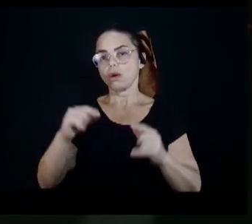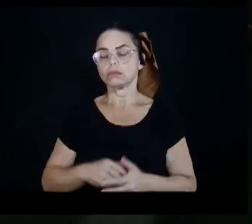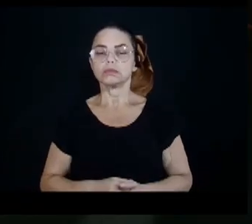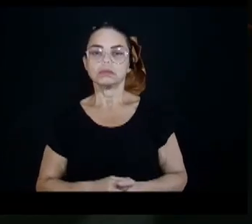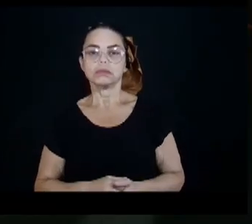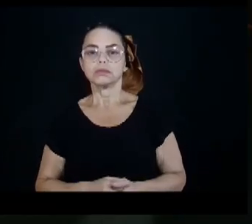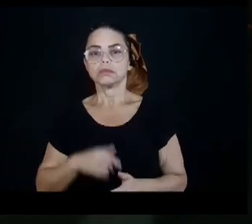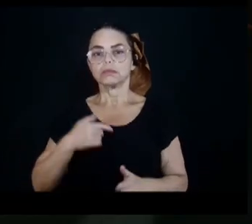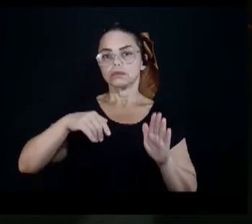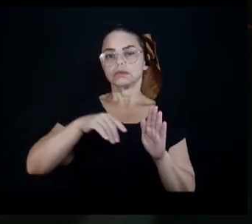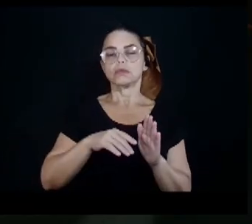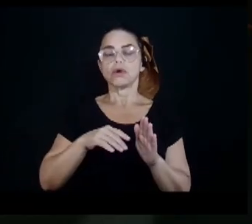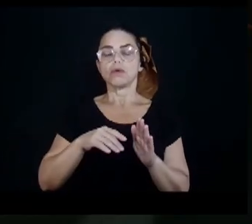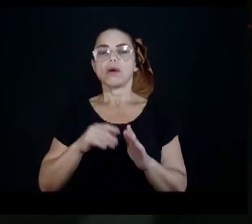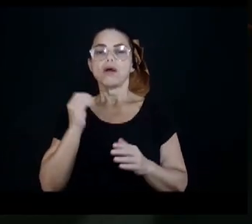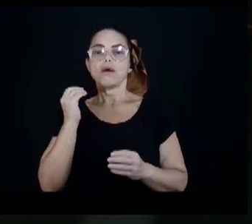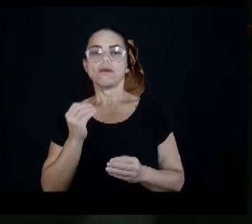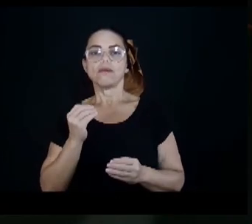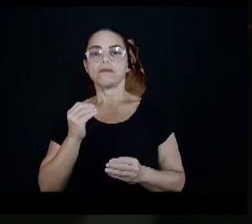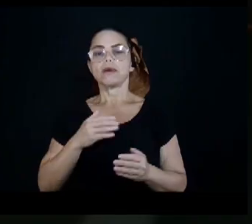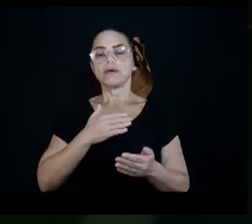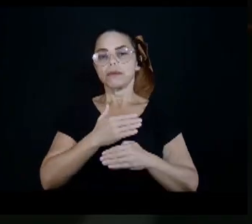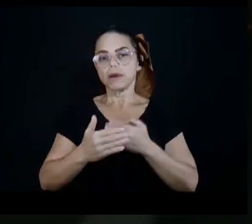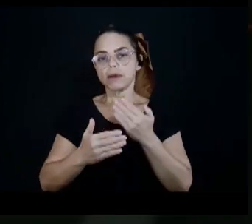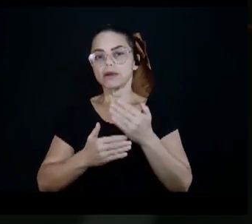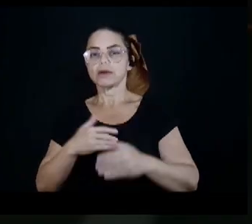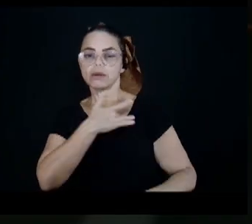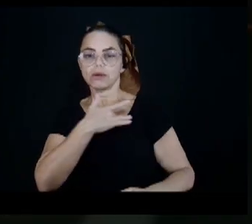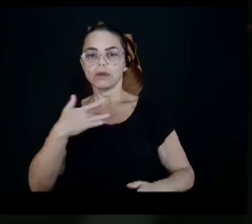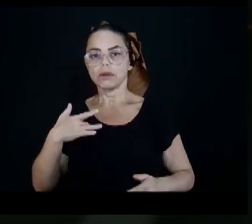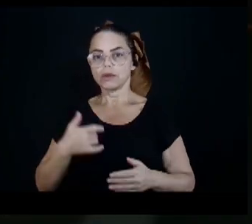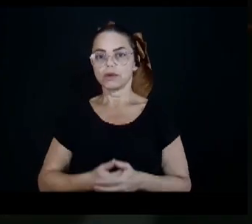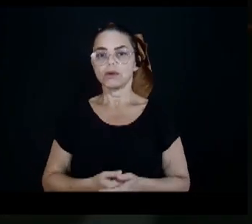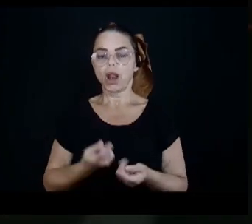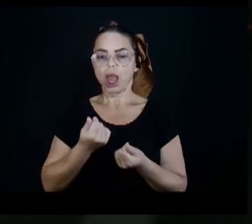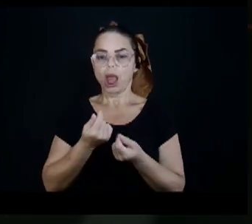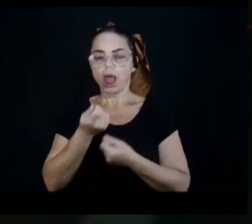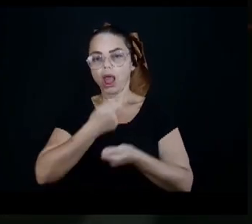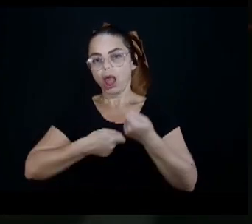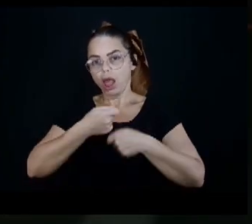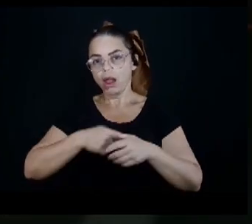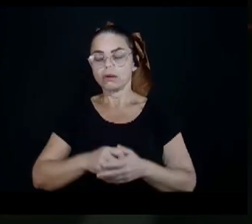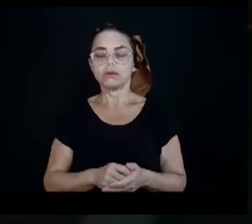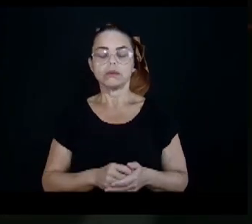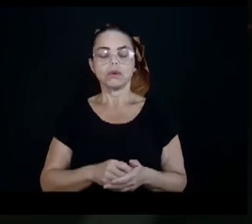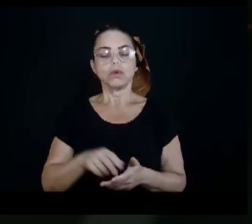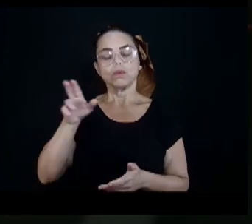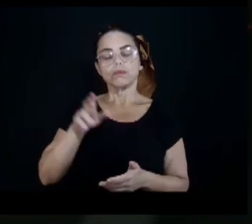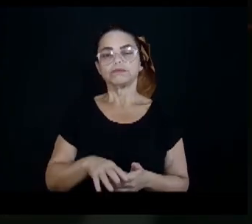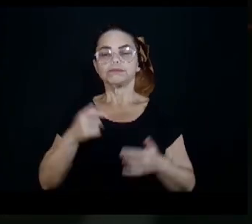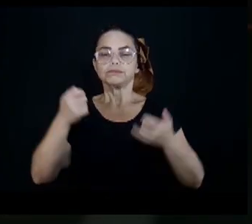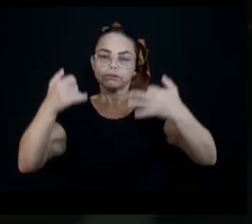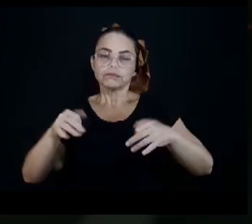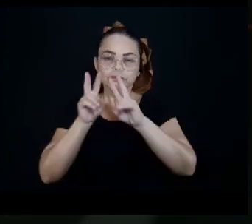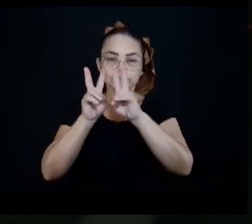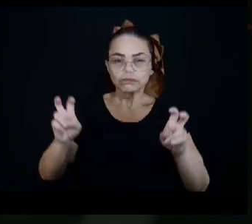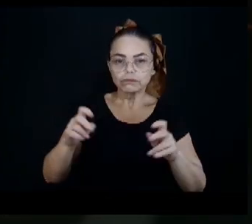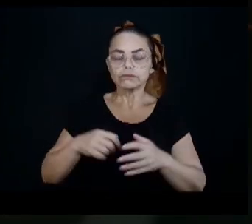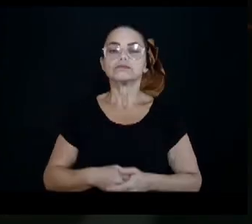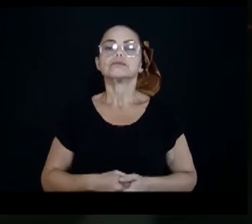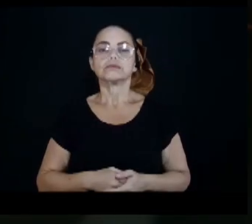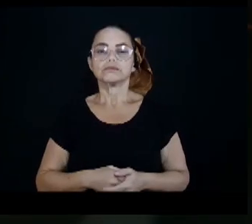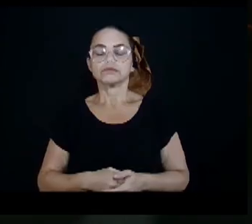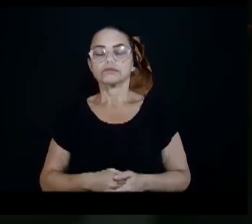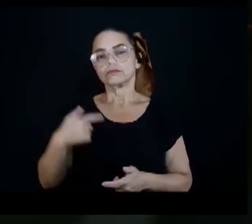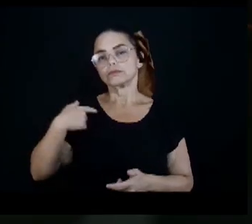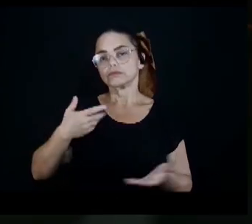saúde e passa também a ser uma pauta econômica. Para falar sobre esse novo cenário, a gente recebe aqui no